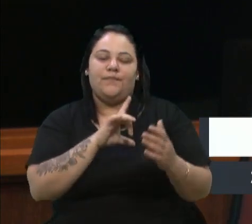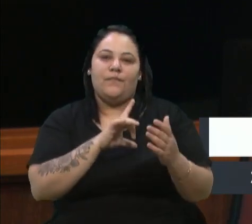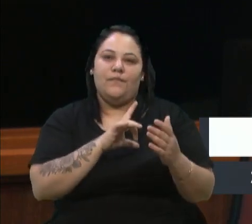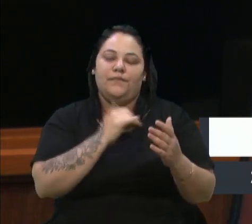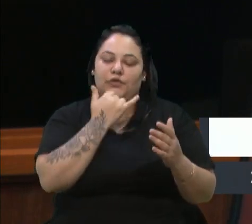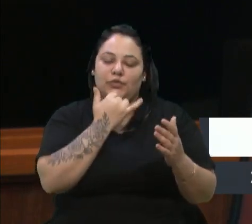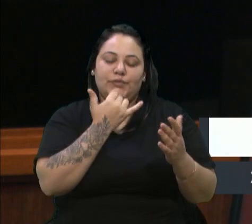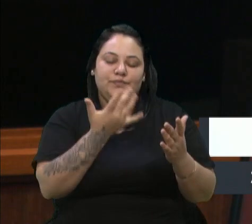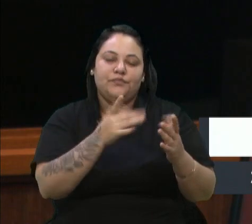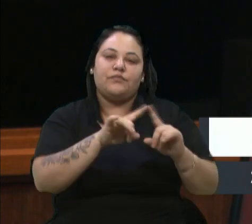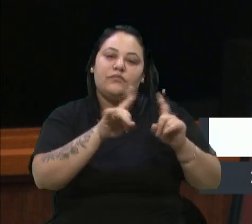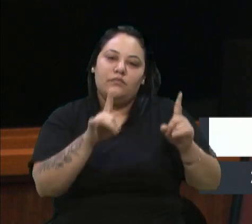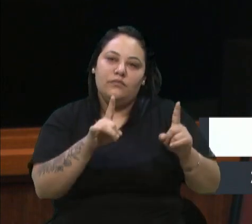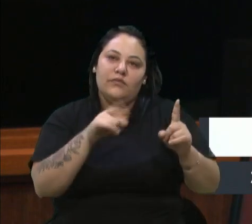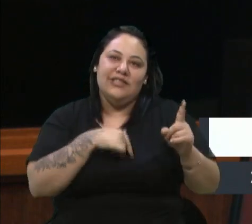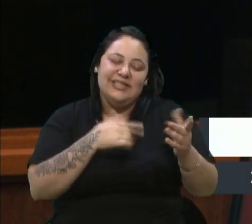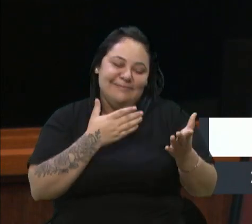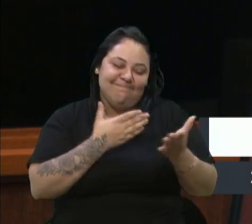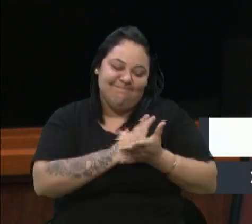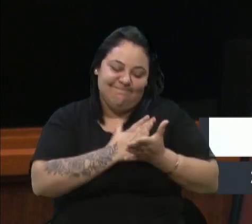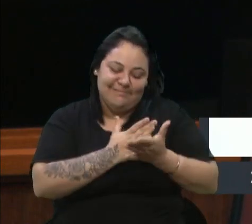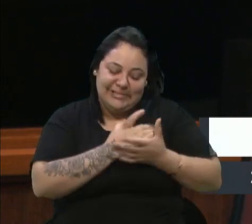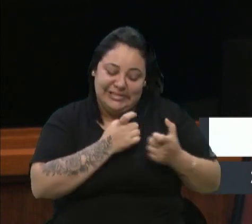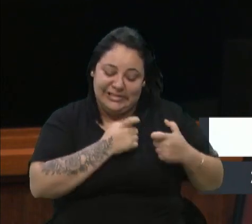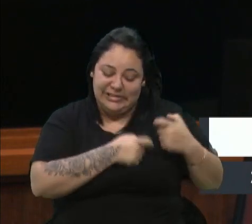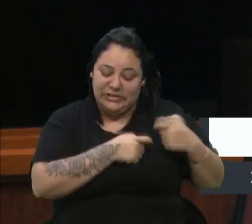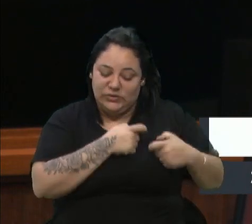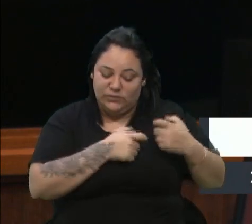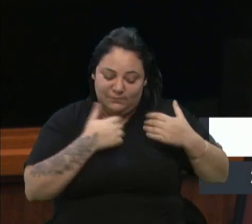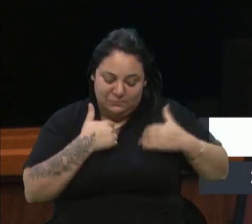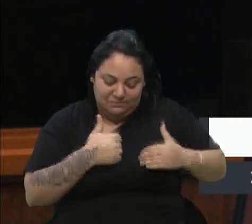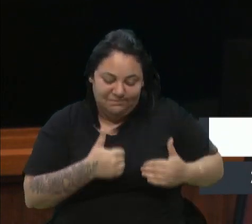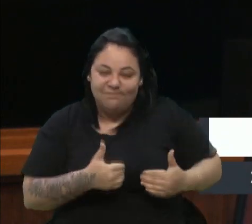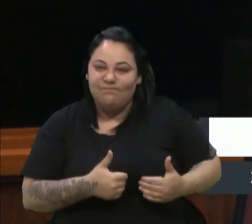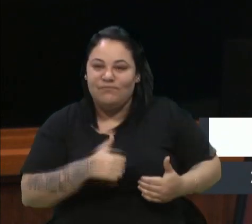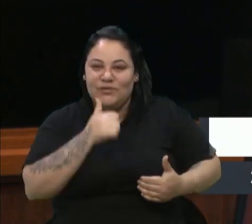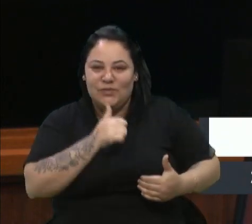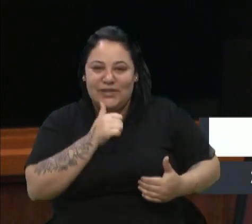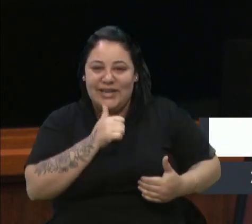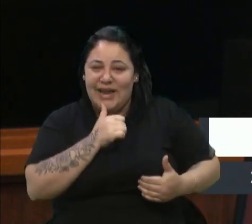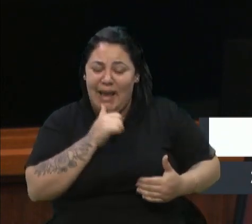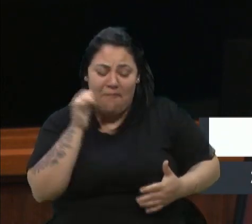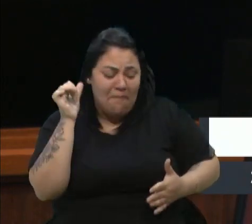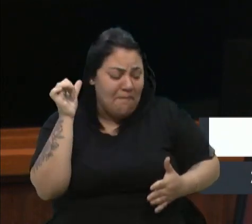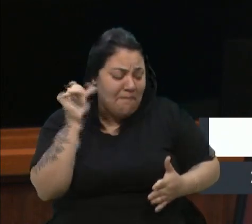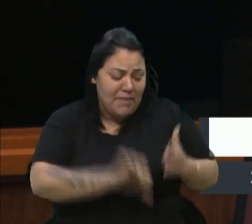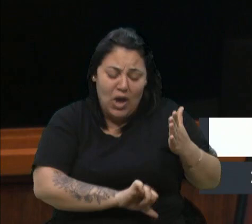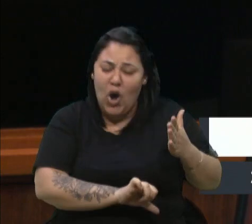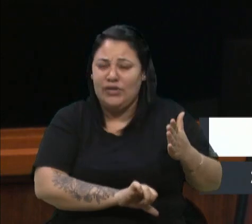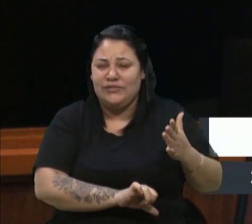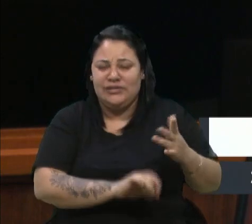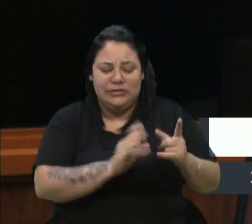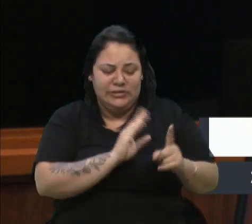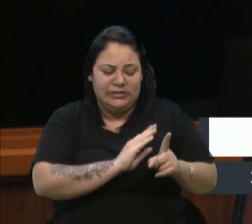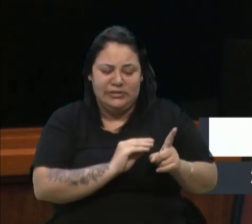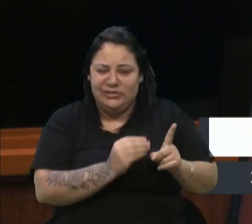da importunação sexual, que é ainda mais grave que o assédio sexual,